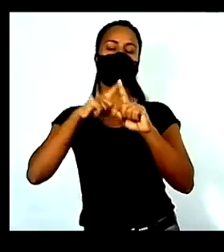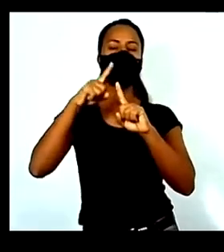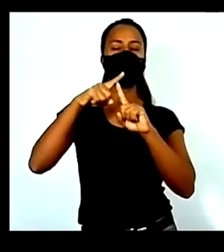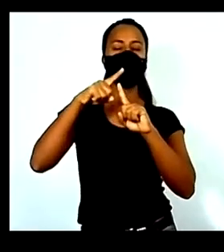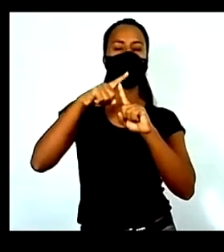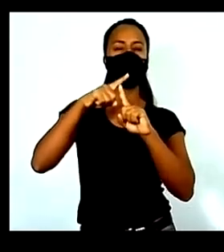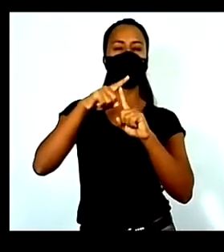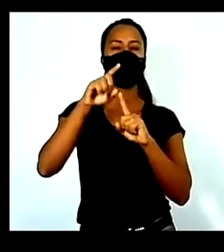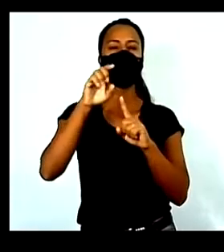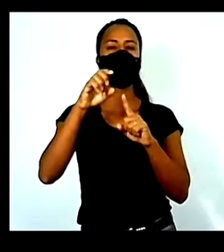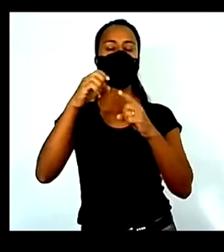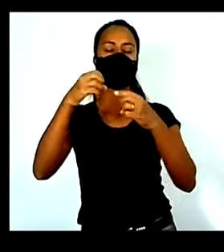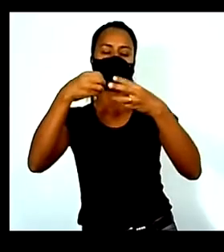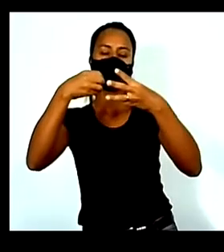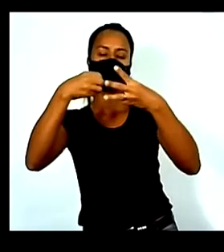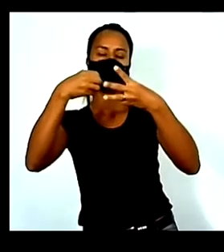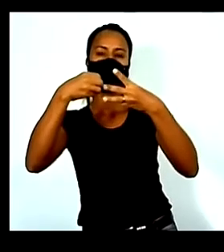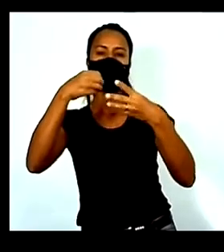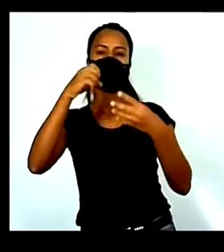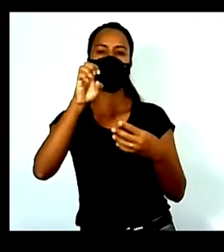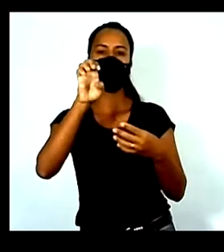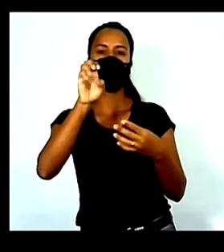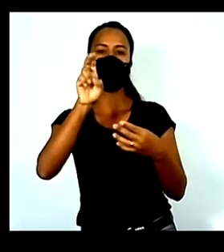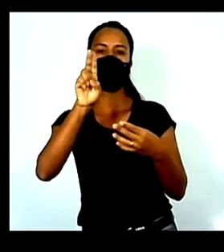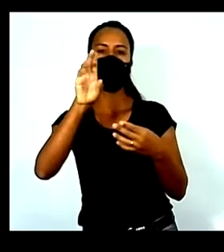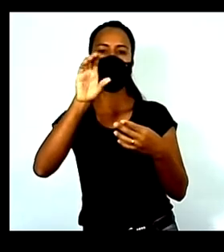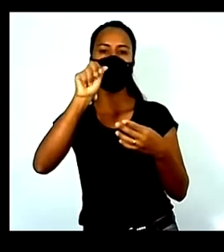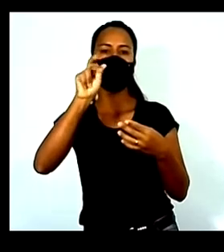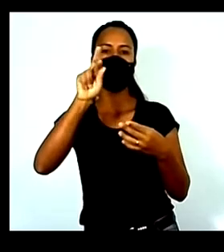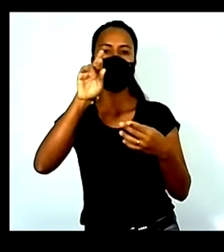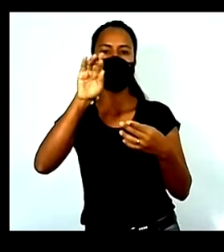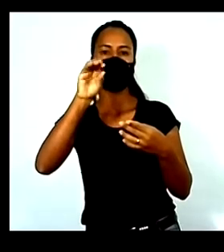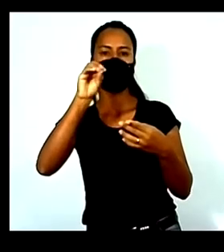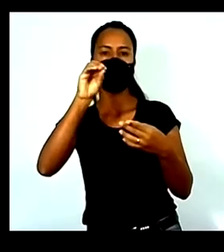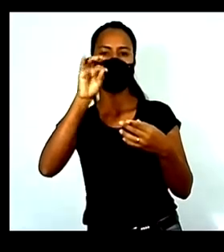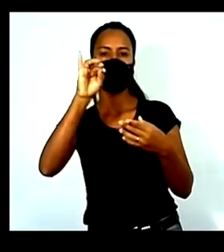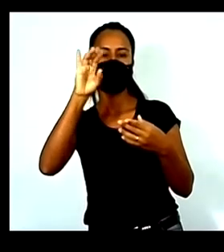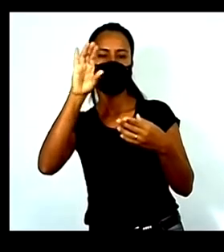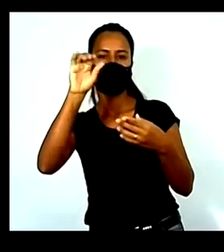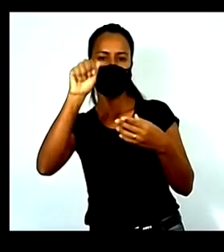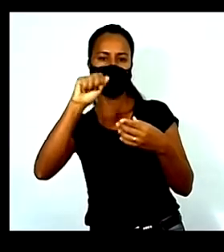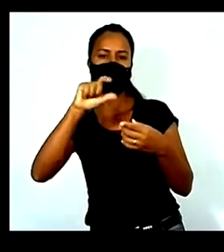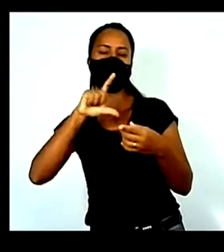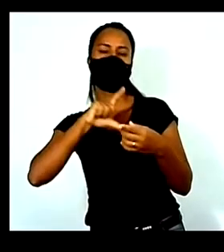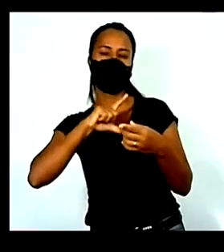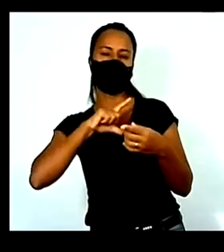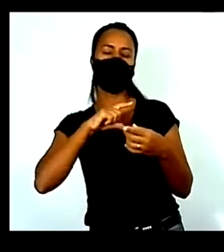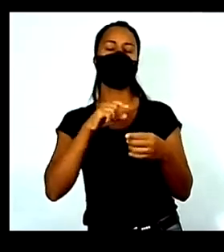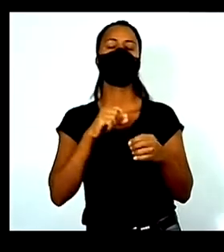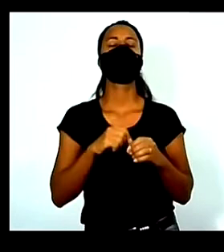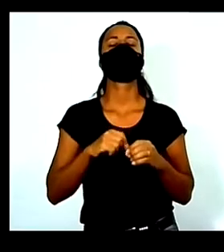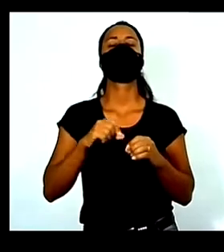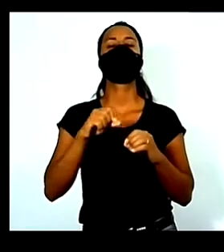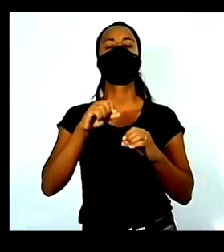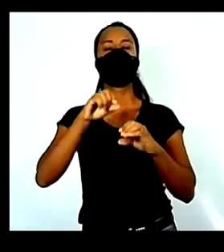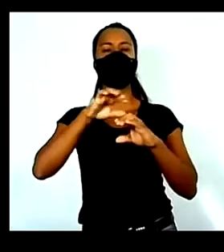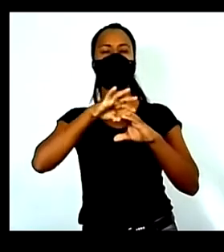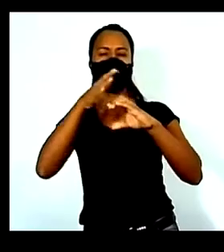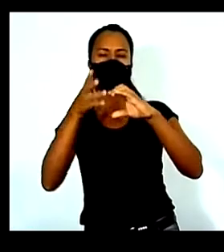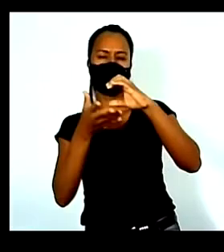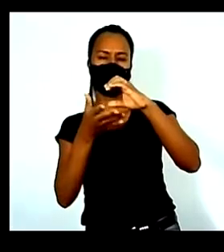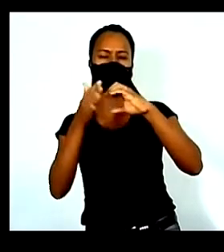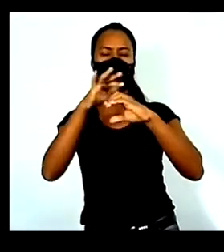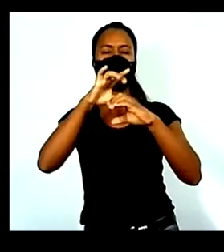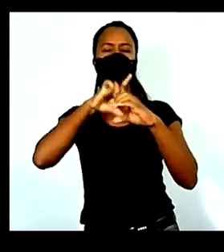célula eucariótica e qual é a classificação dela? Ela possui membrana plasmática, citoplasma